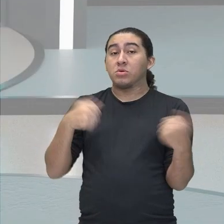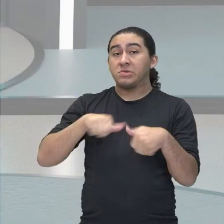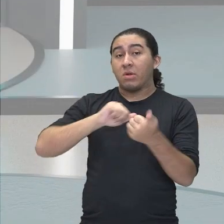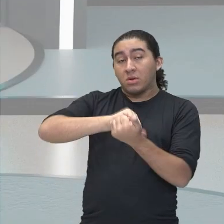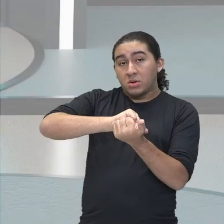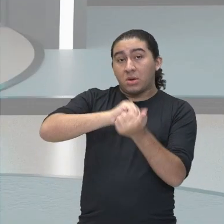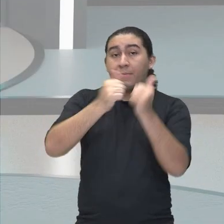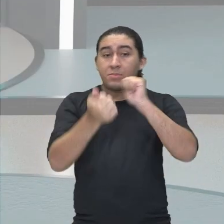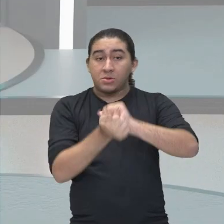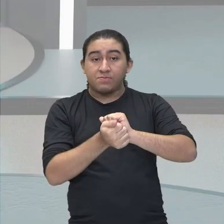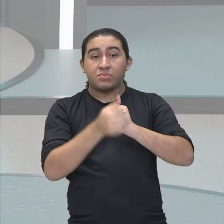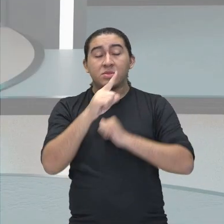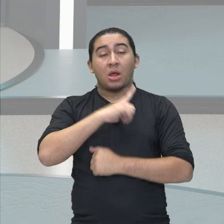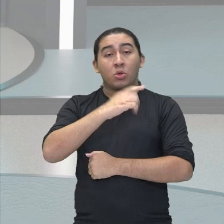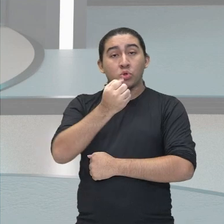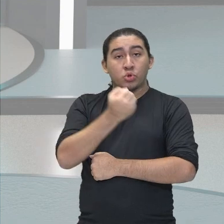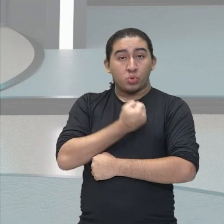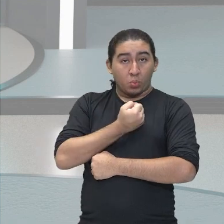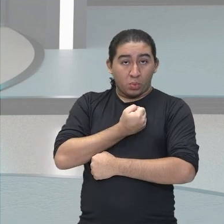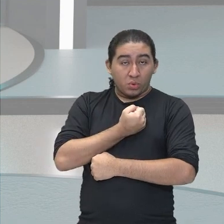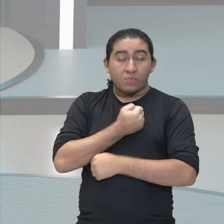flexionados em número,